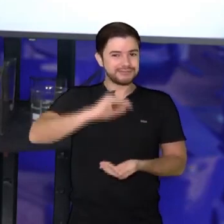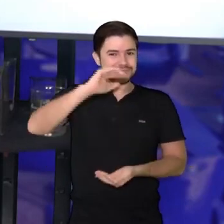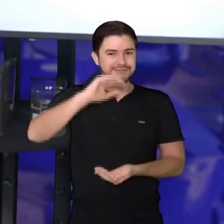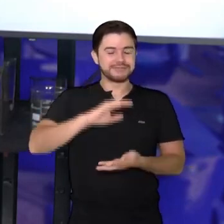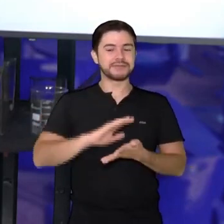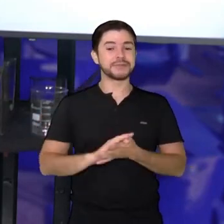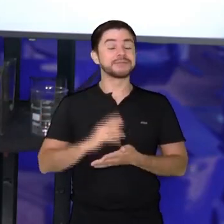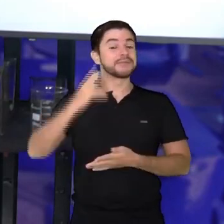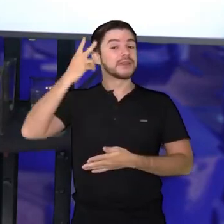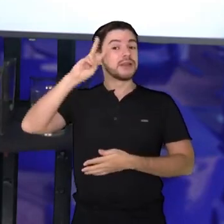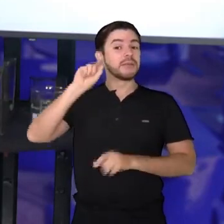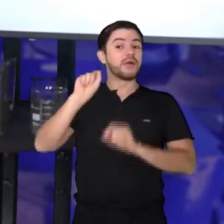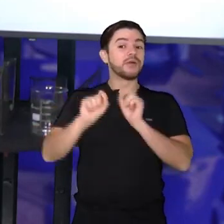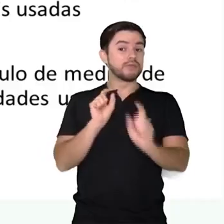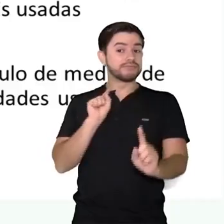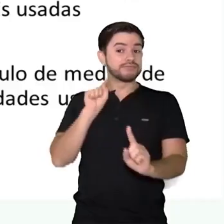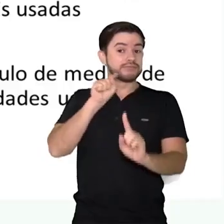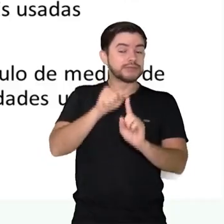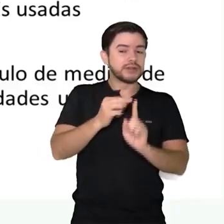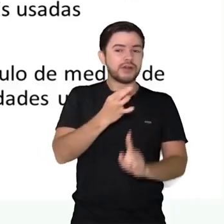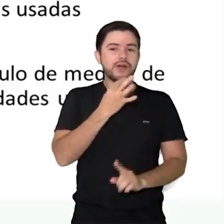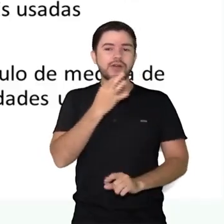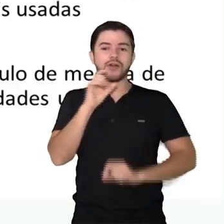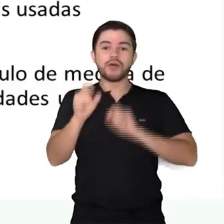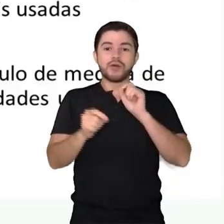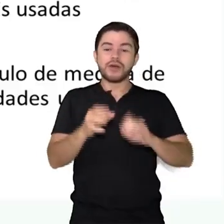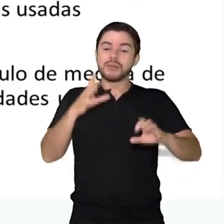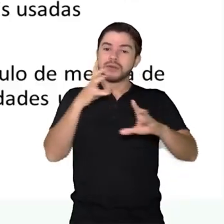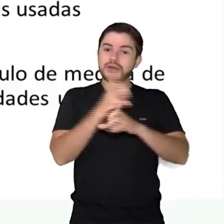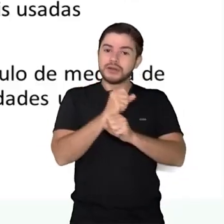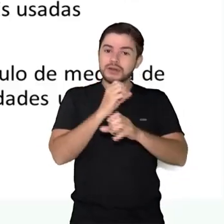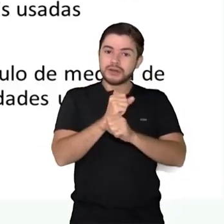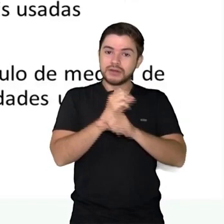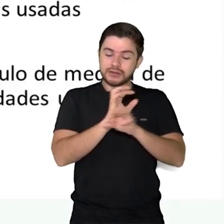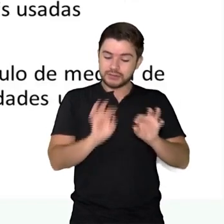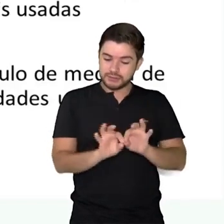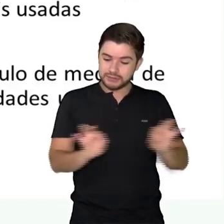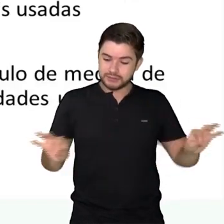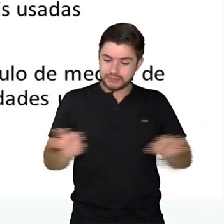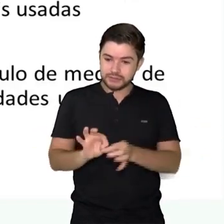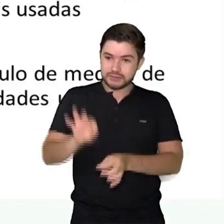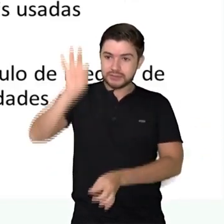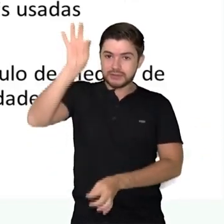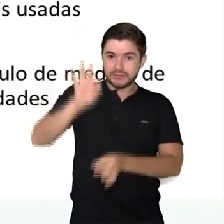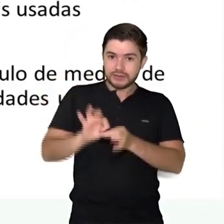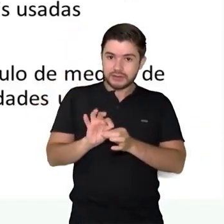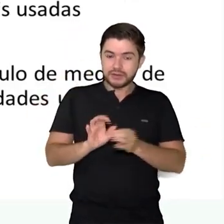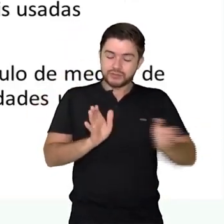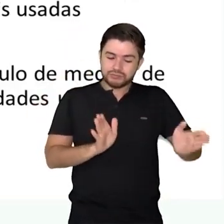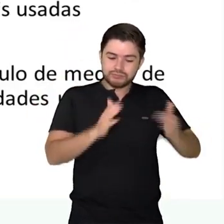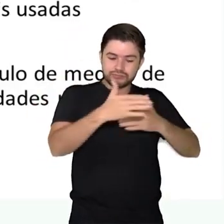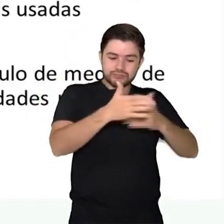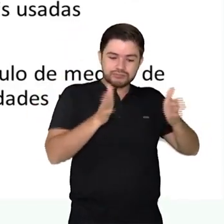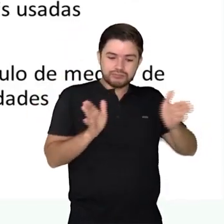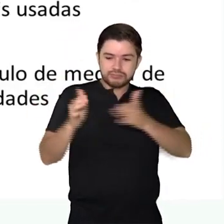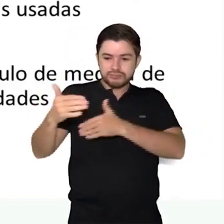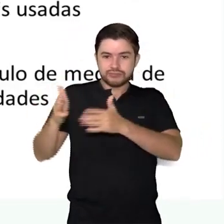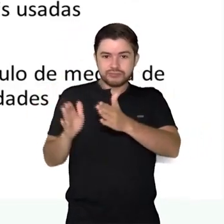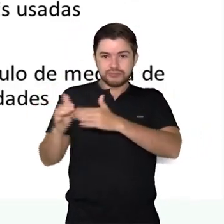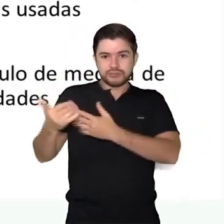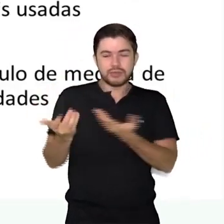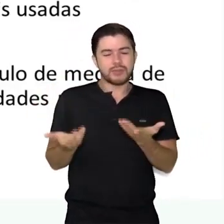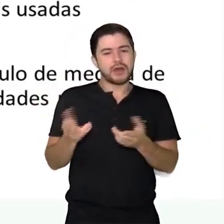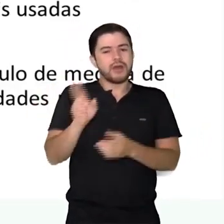Lembrando aqui que o nosso objeto do conhecimento é para calcular o volume com blocos retangulares, que vimos na aula anterior, utilizando